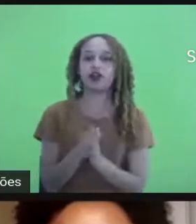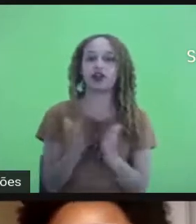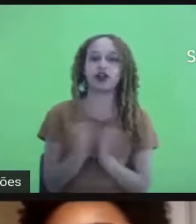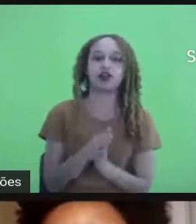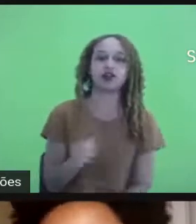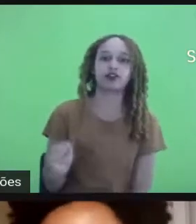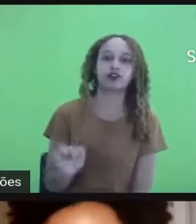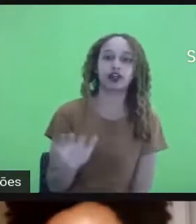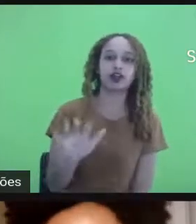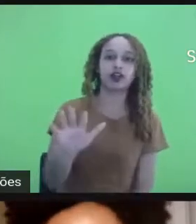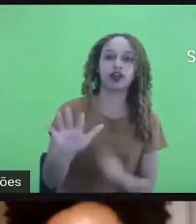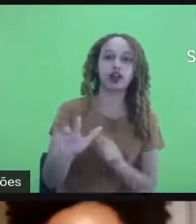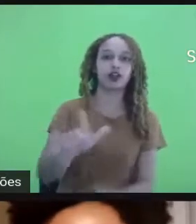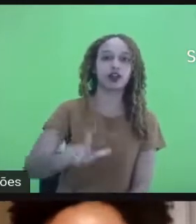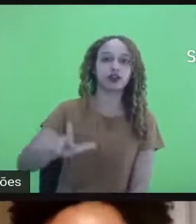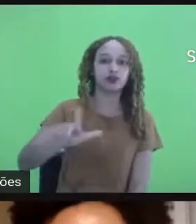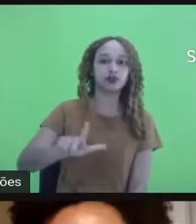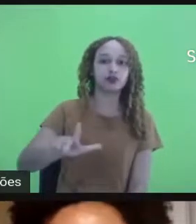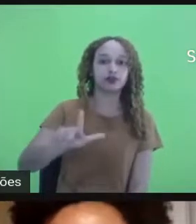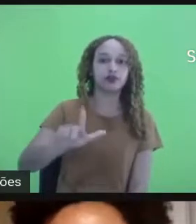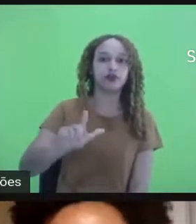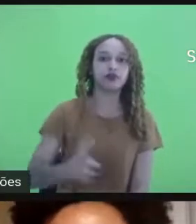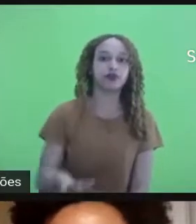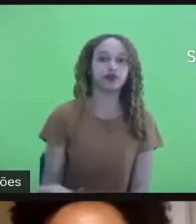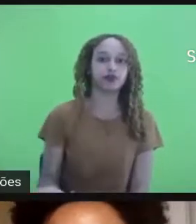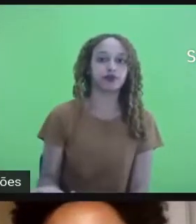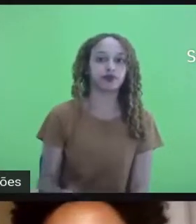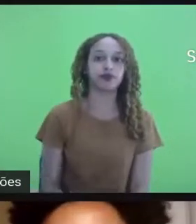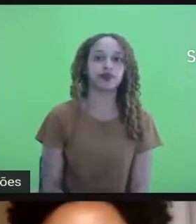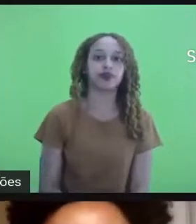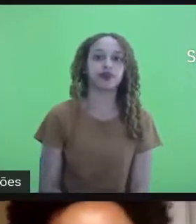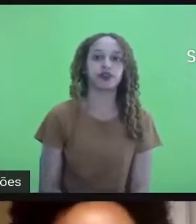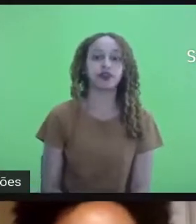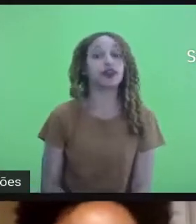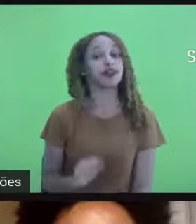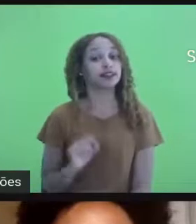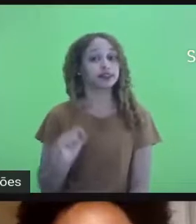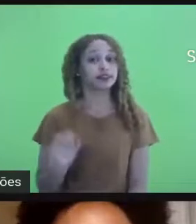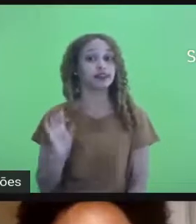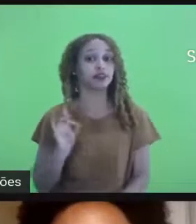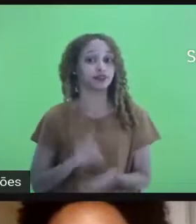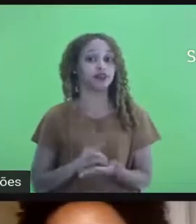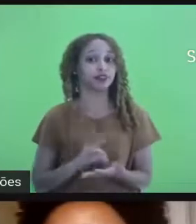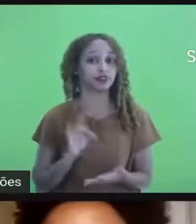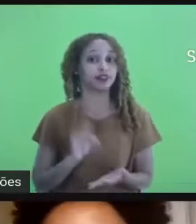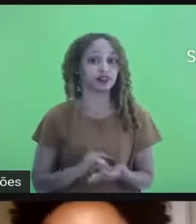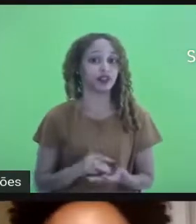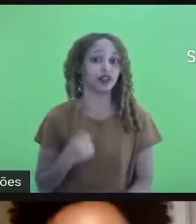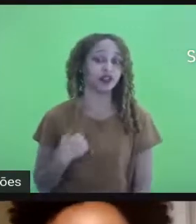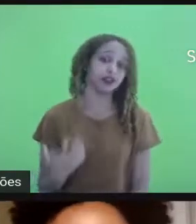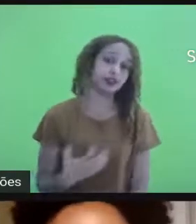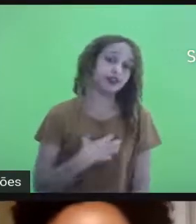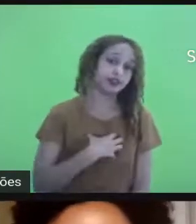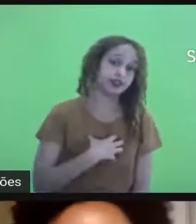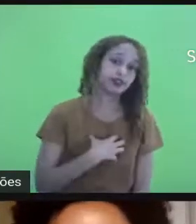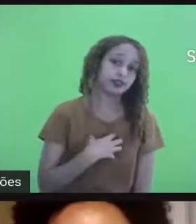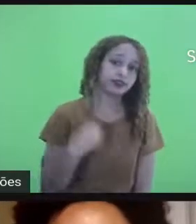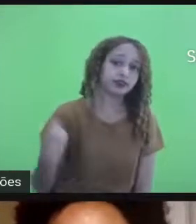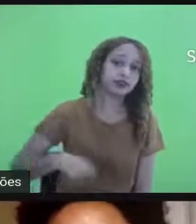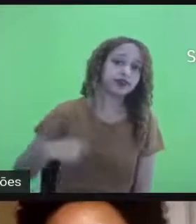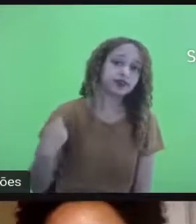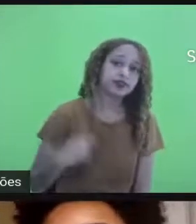como um laboratório, né? Essa que é bem verdade e é o que eu sinto de